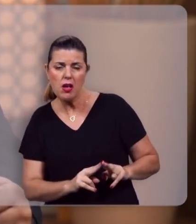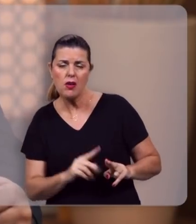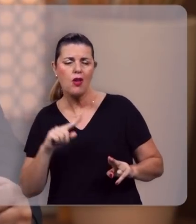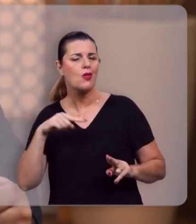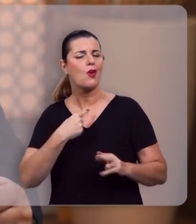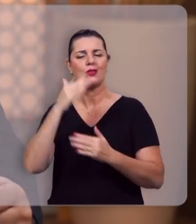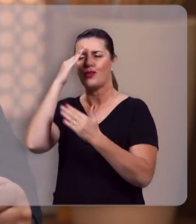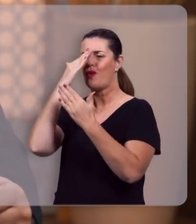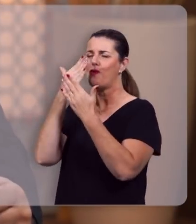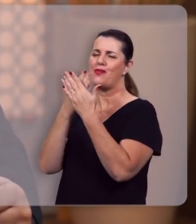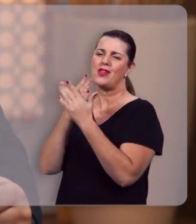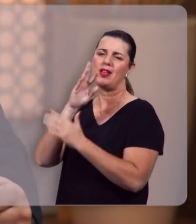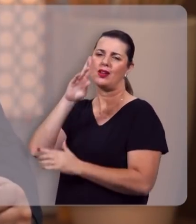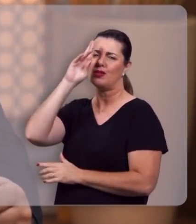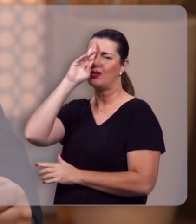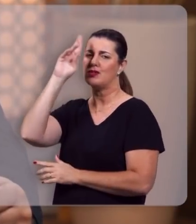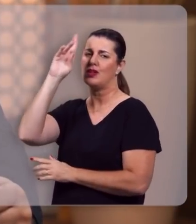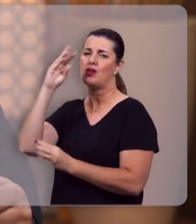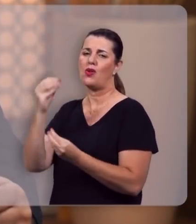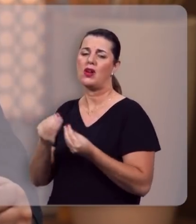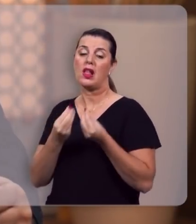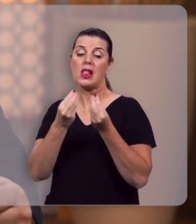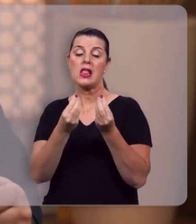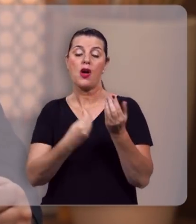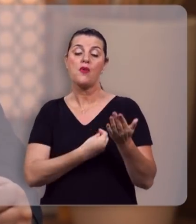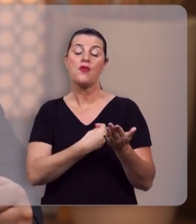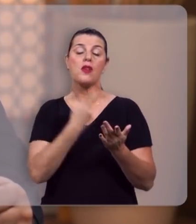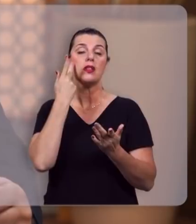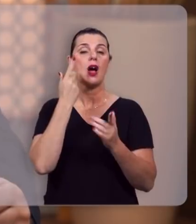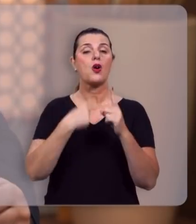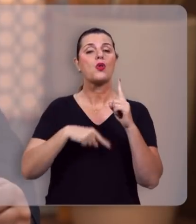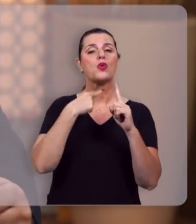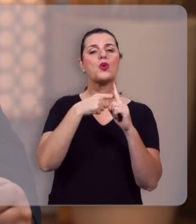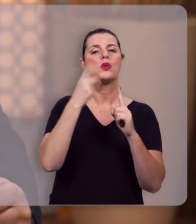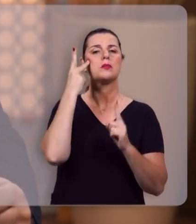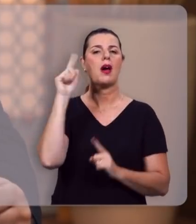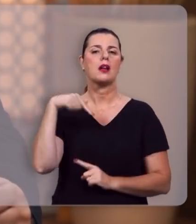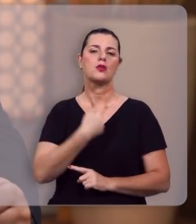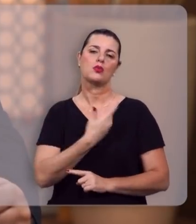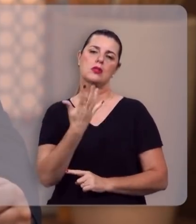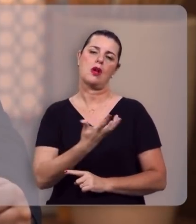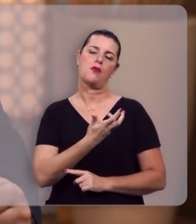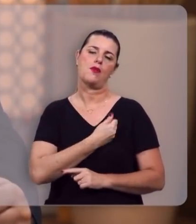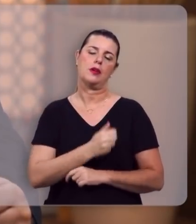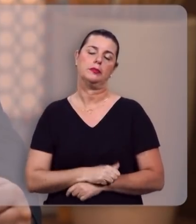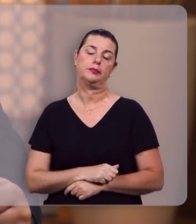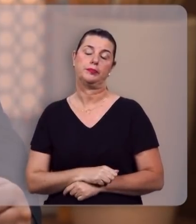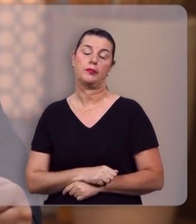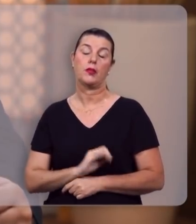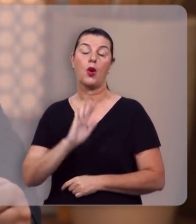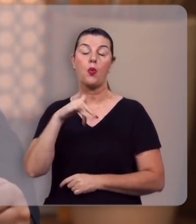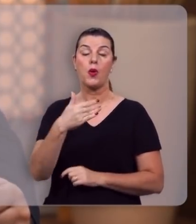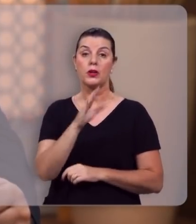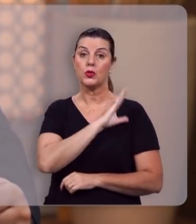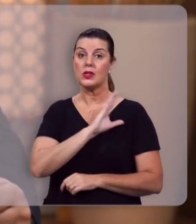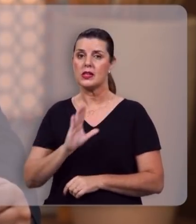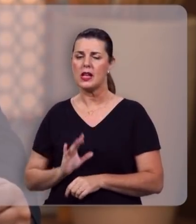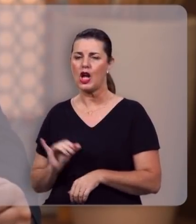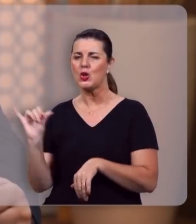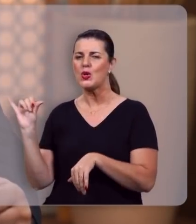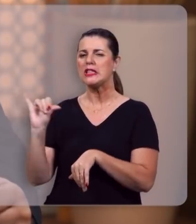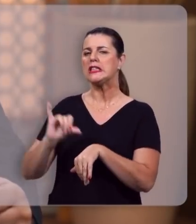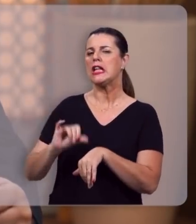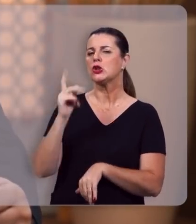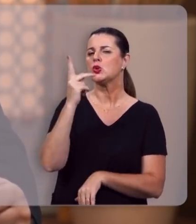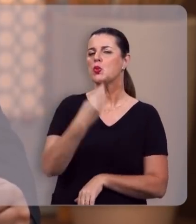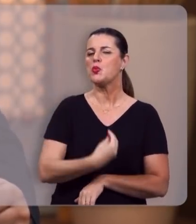que foi humilhado por nós e deu a vida na cruz para nos salvar. Quando Cristo é o centro da sua vida